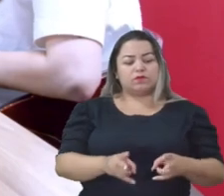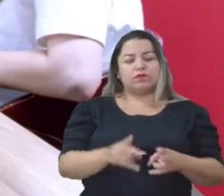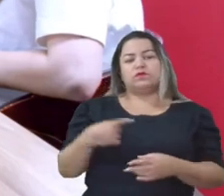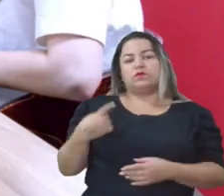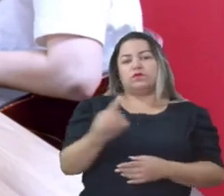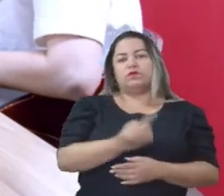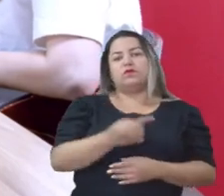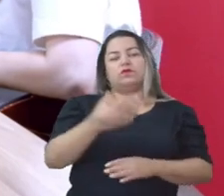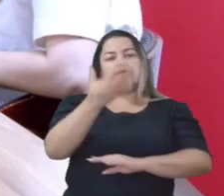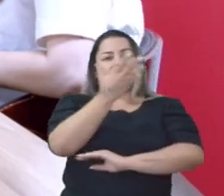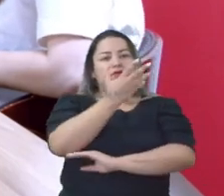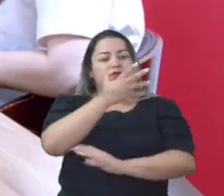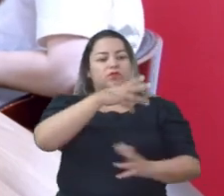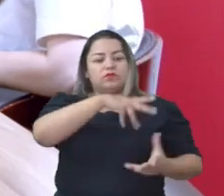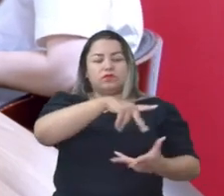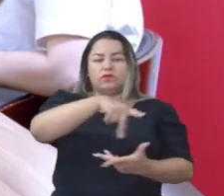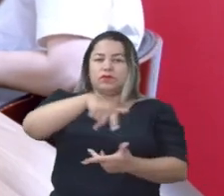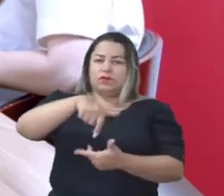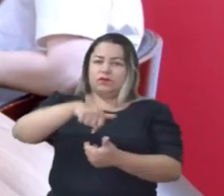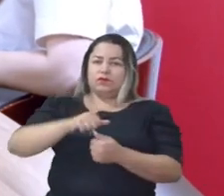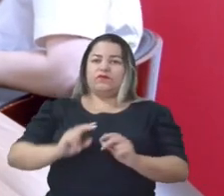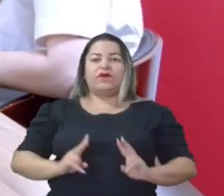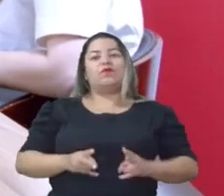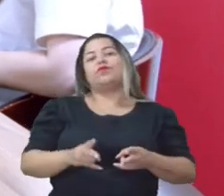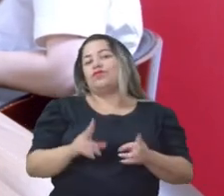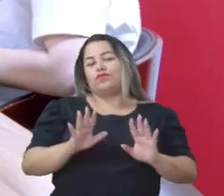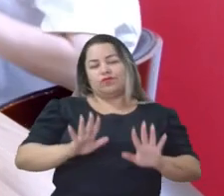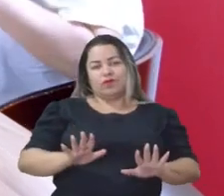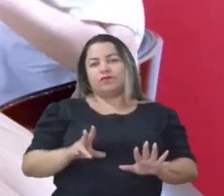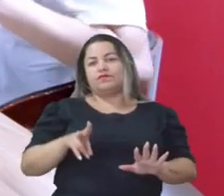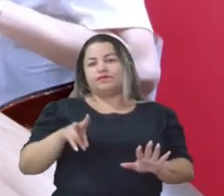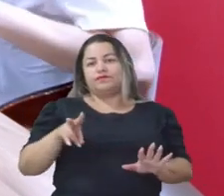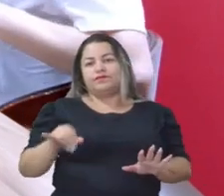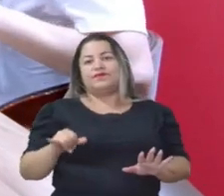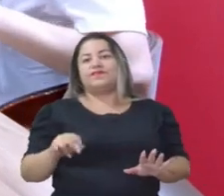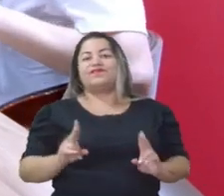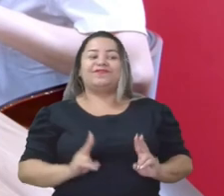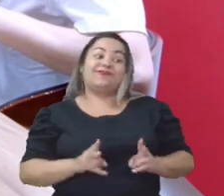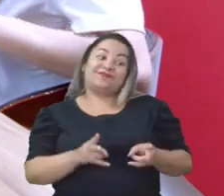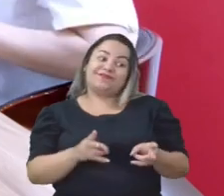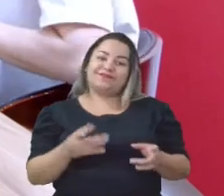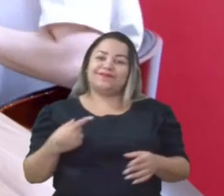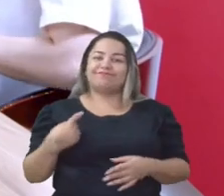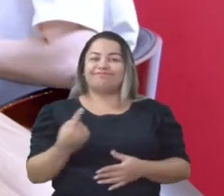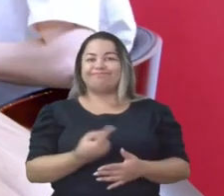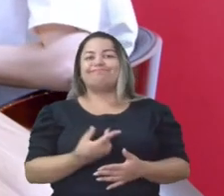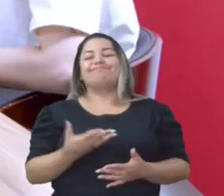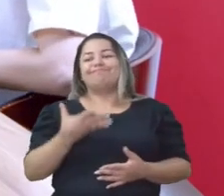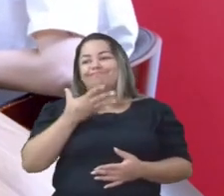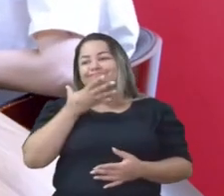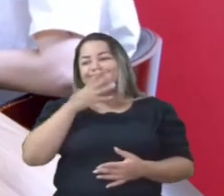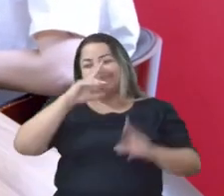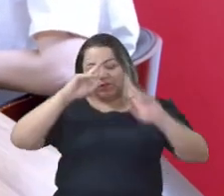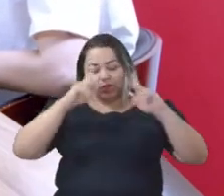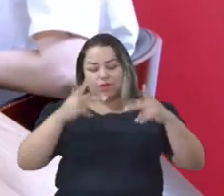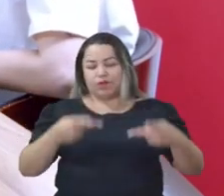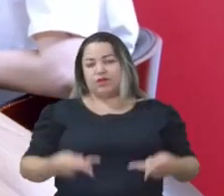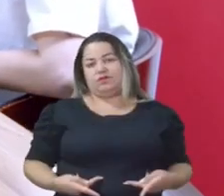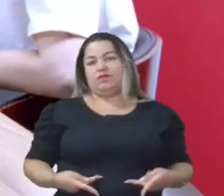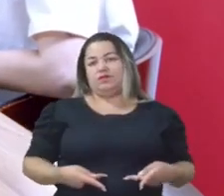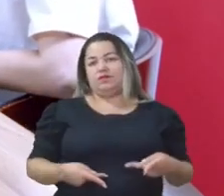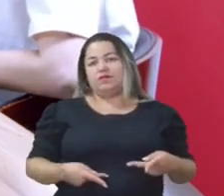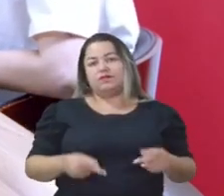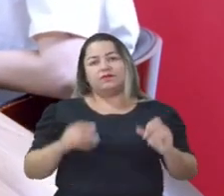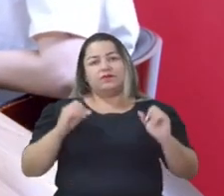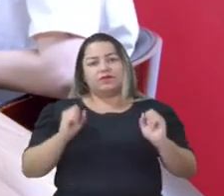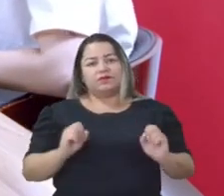nosso planeta, para a continuidade... Não, o planeta ele vai continuar, de qualquer modo, né? Raça humana. Da raça humana, exatamente. O